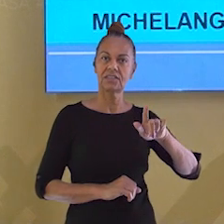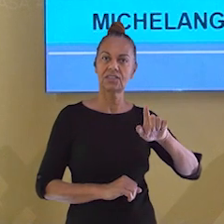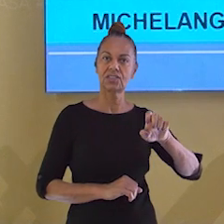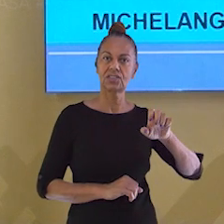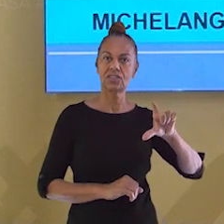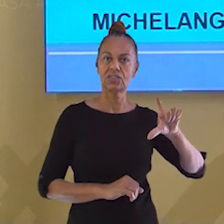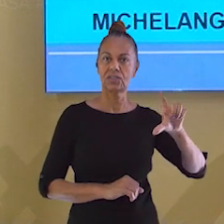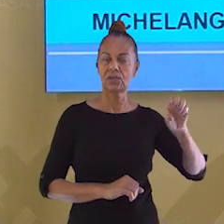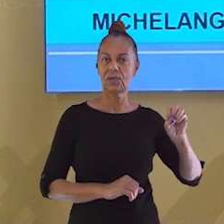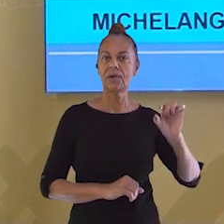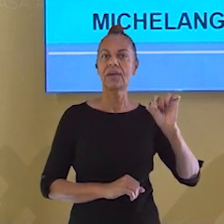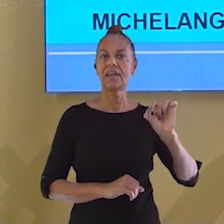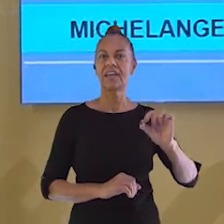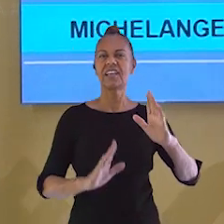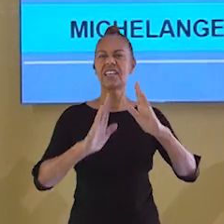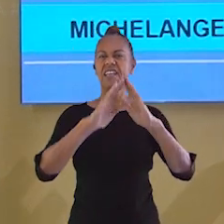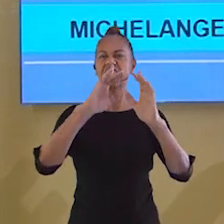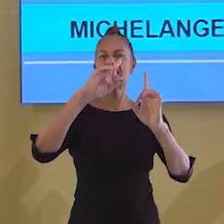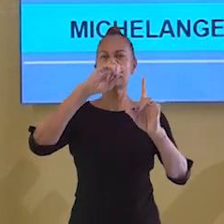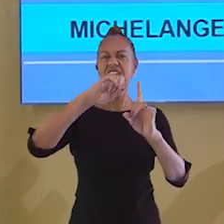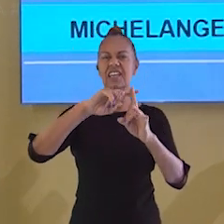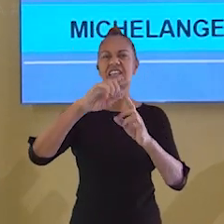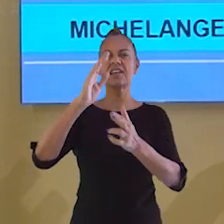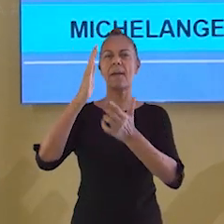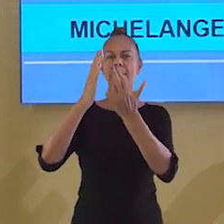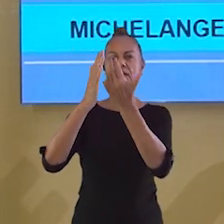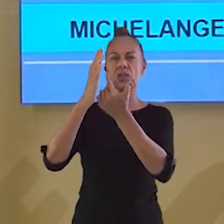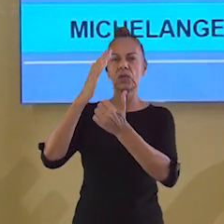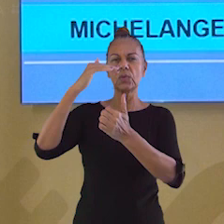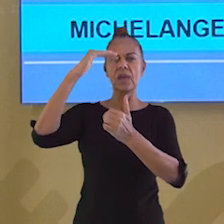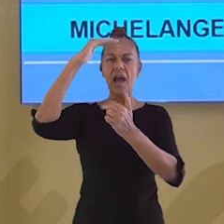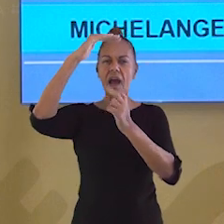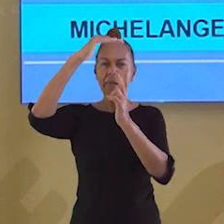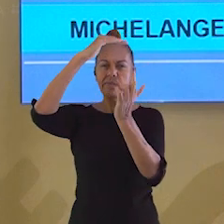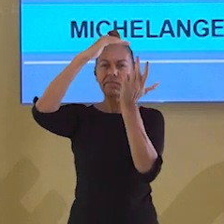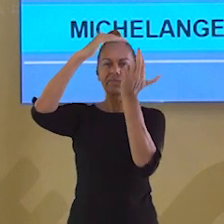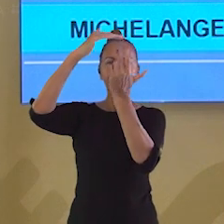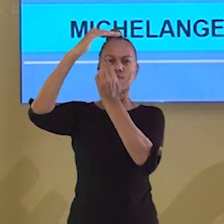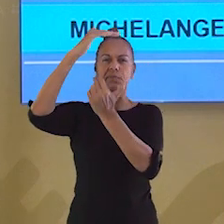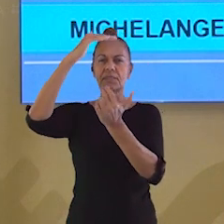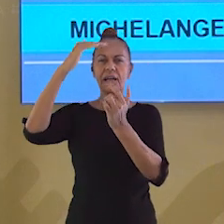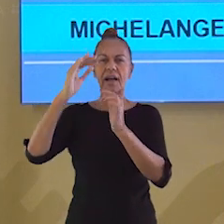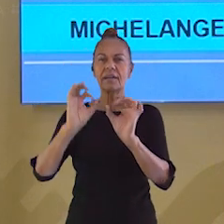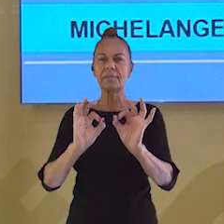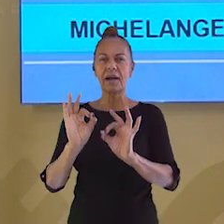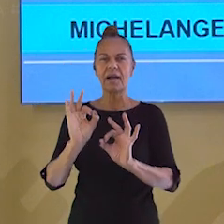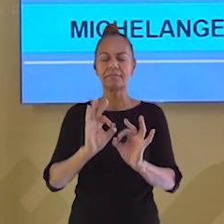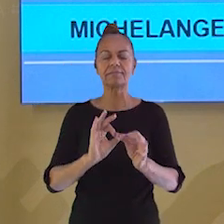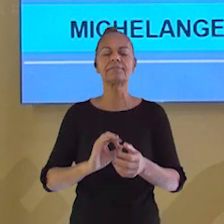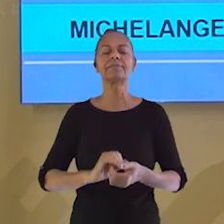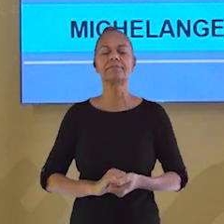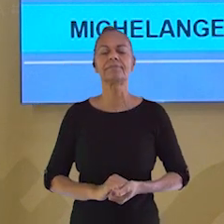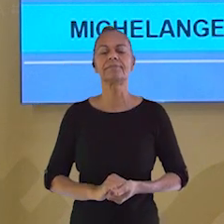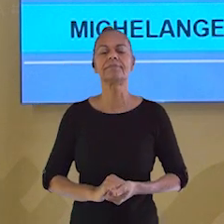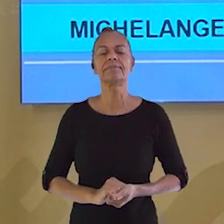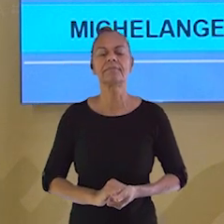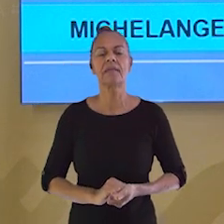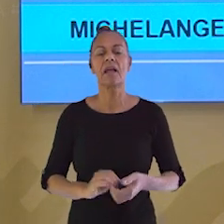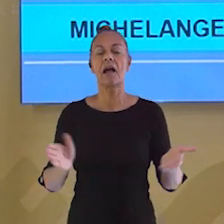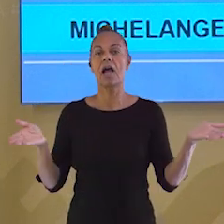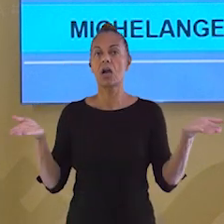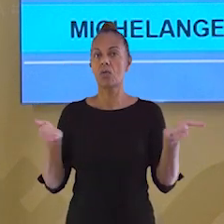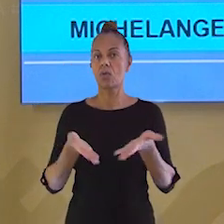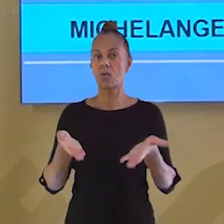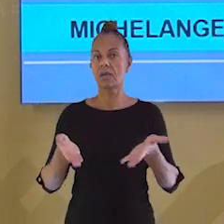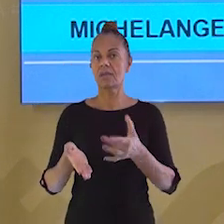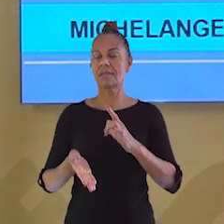e passagens bíblicas. Essa foi fácil, né? Só que eu vou deixar um desafio para vocês, dessa vez difícil.